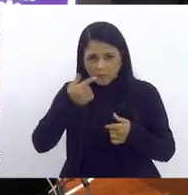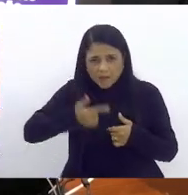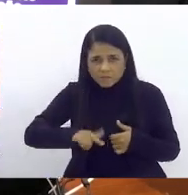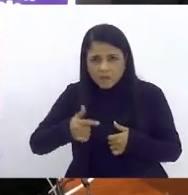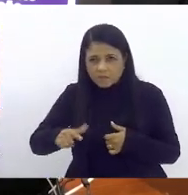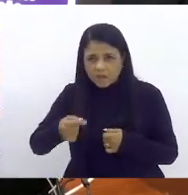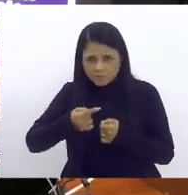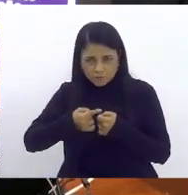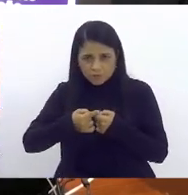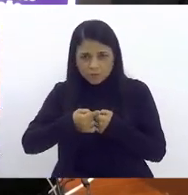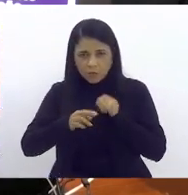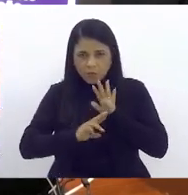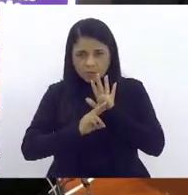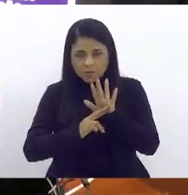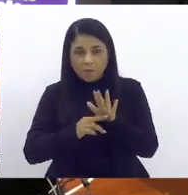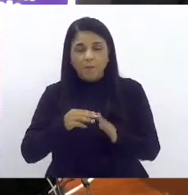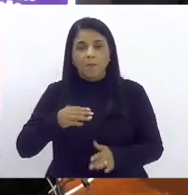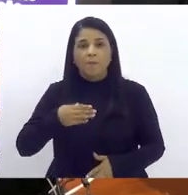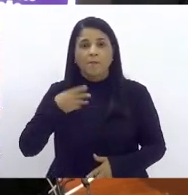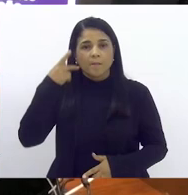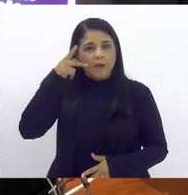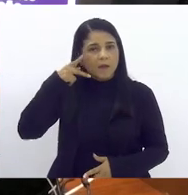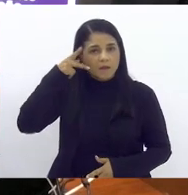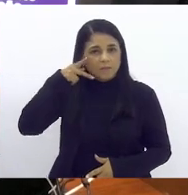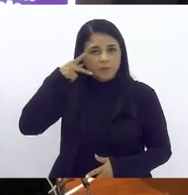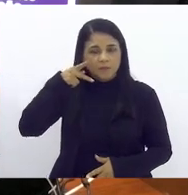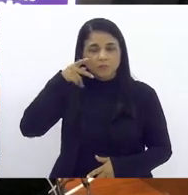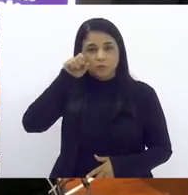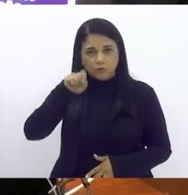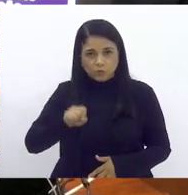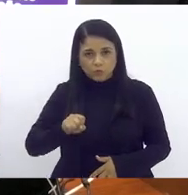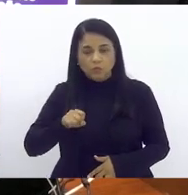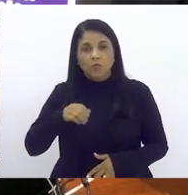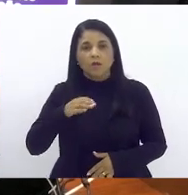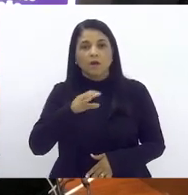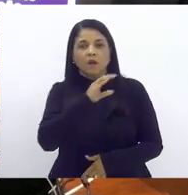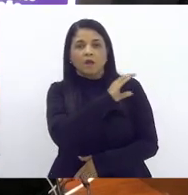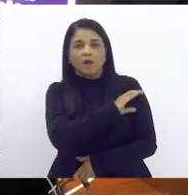município? Paraíba do Sul, Campos,